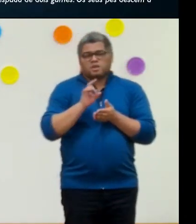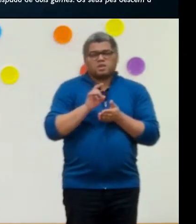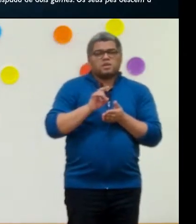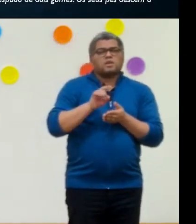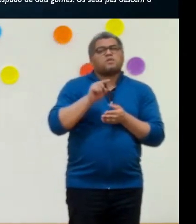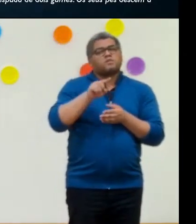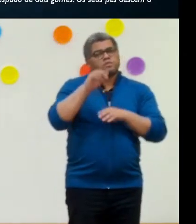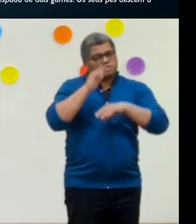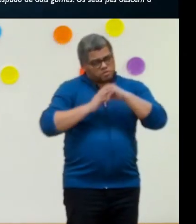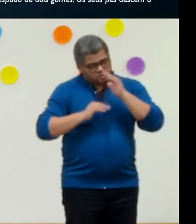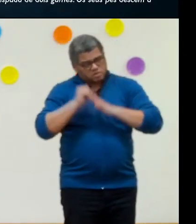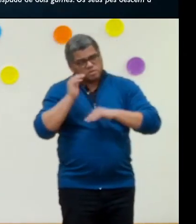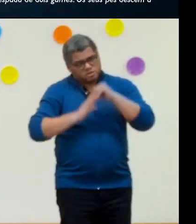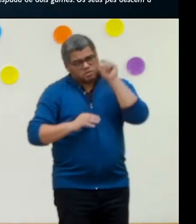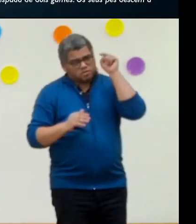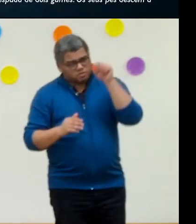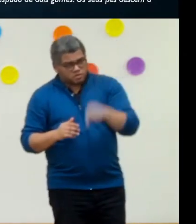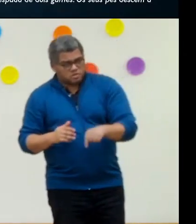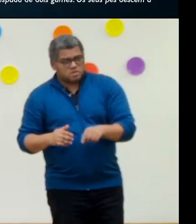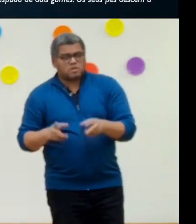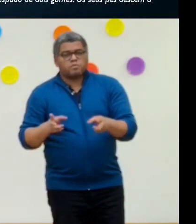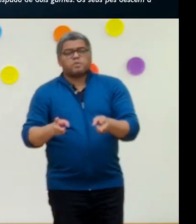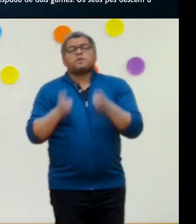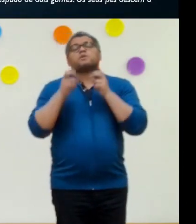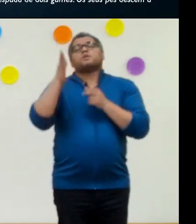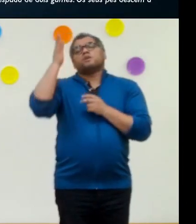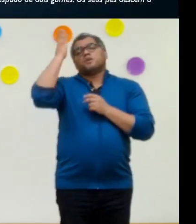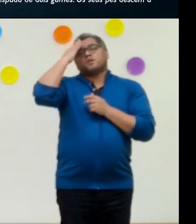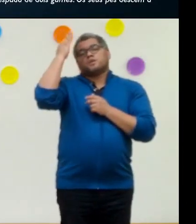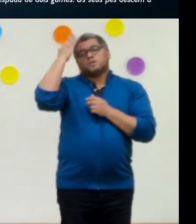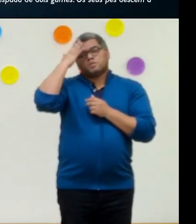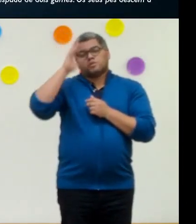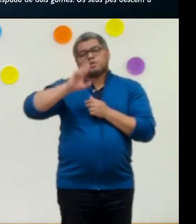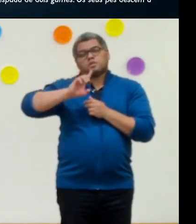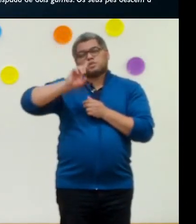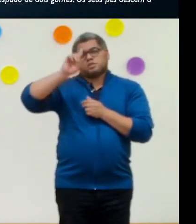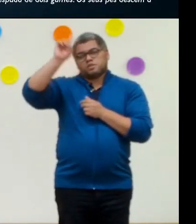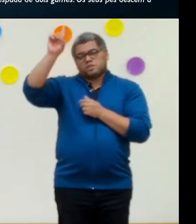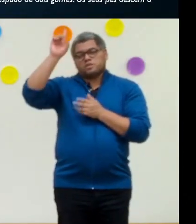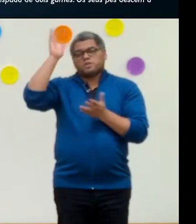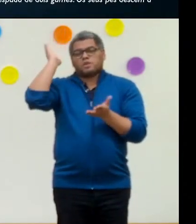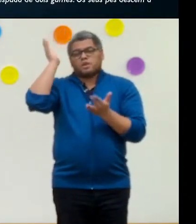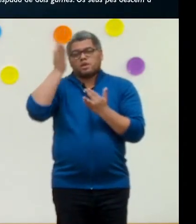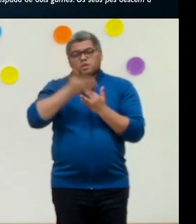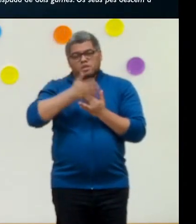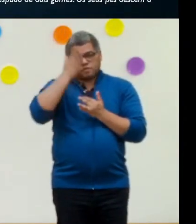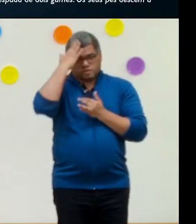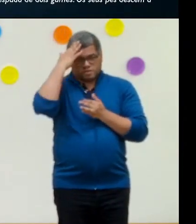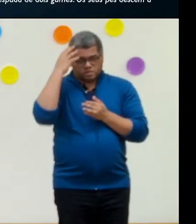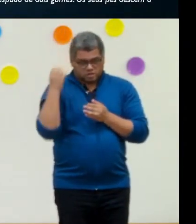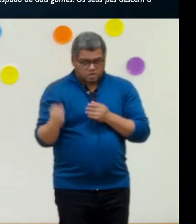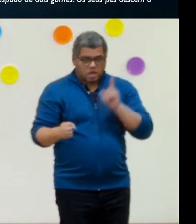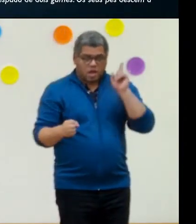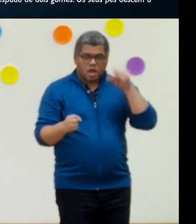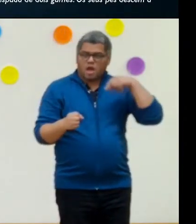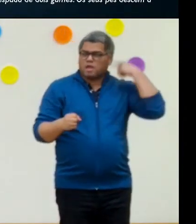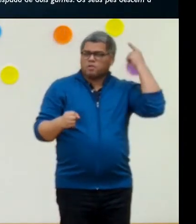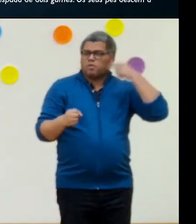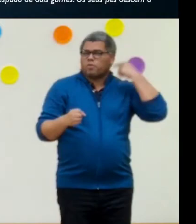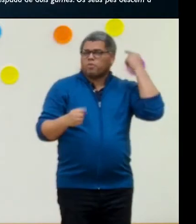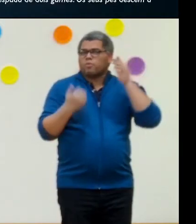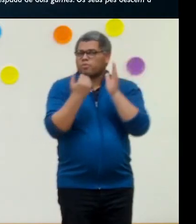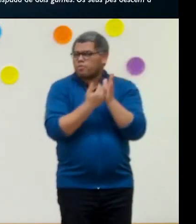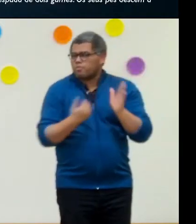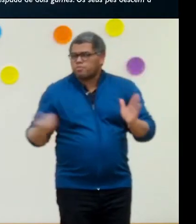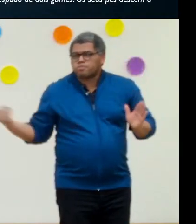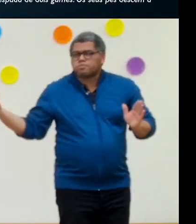pratica isso. Olha a sabedoria inspirada por Deus de Salomão. É loucura, é fora de si.